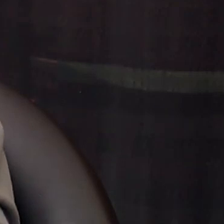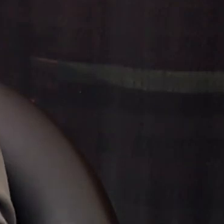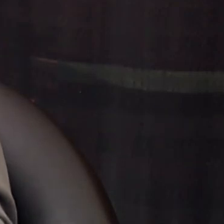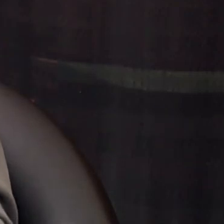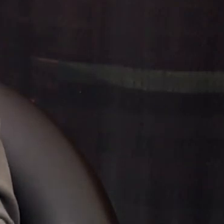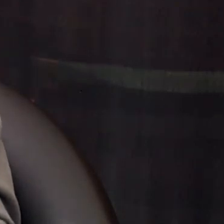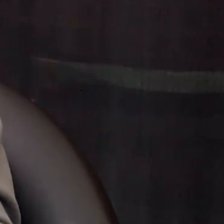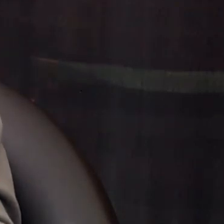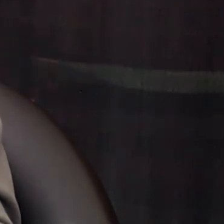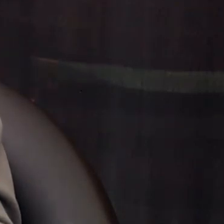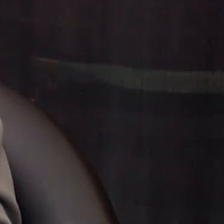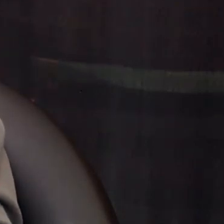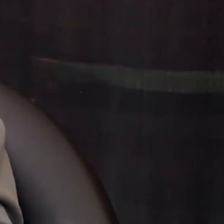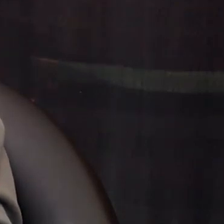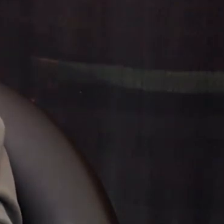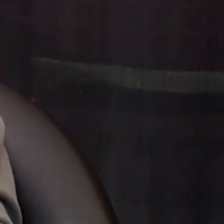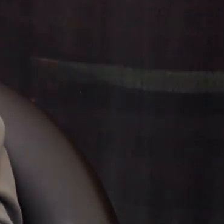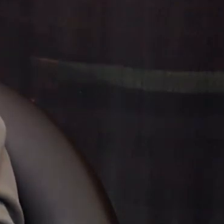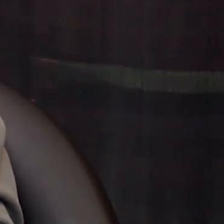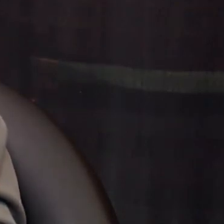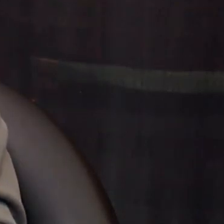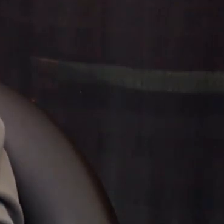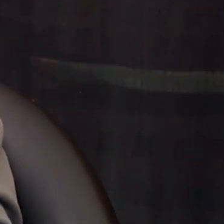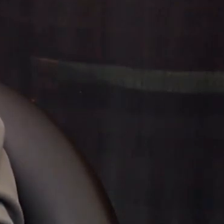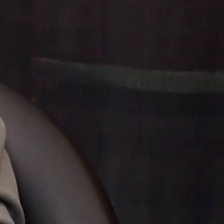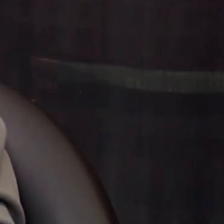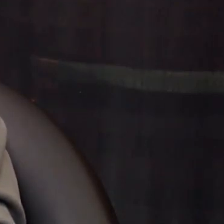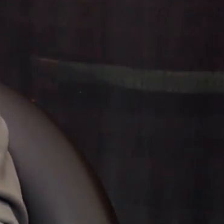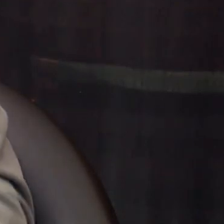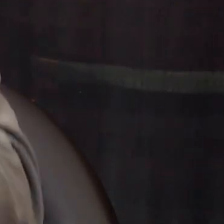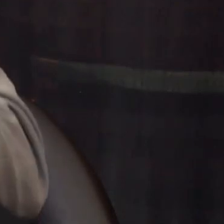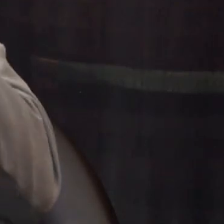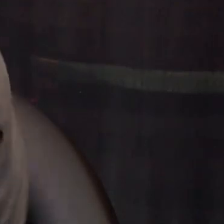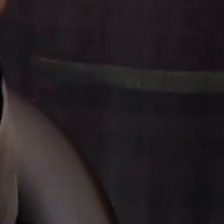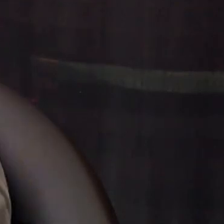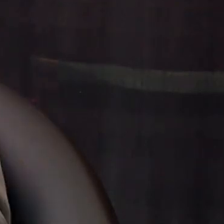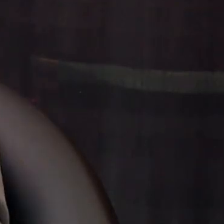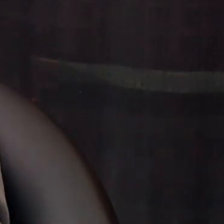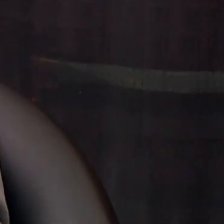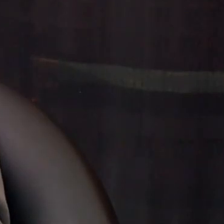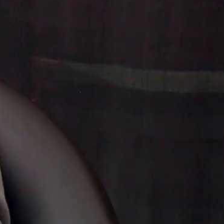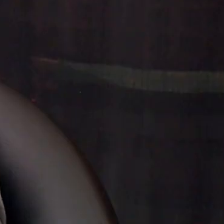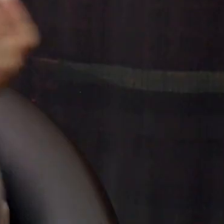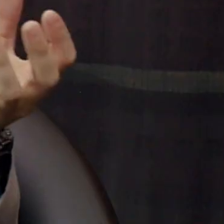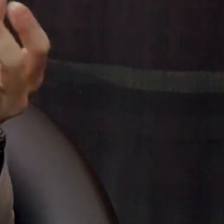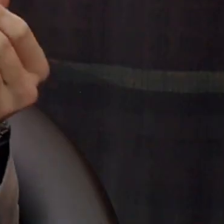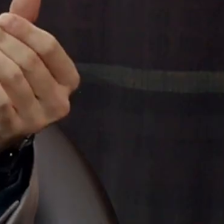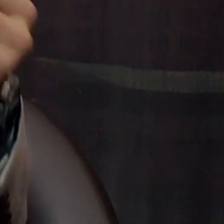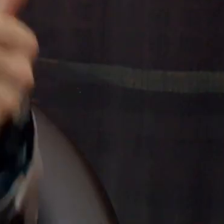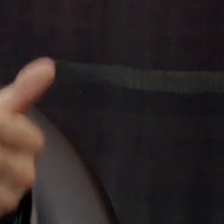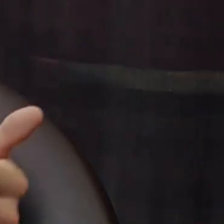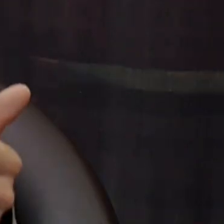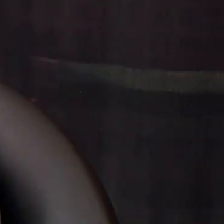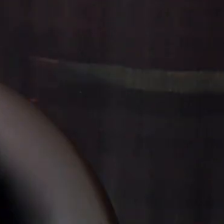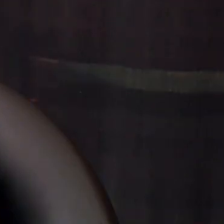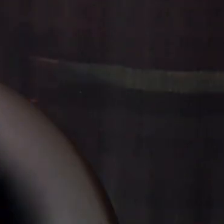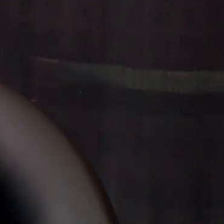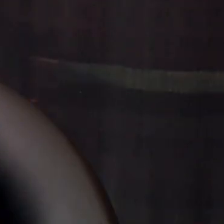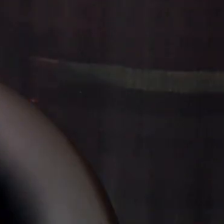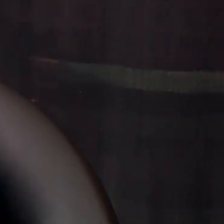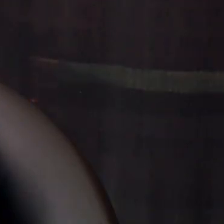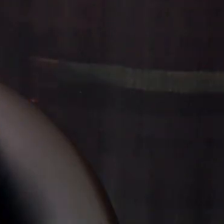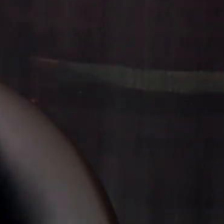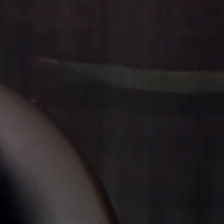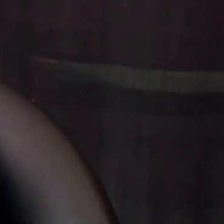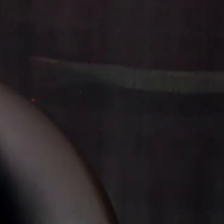geralmente quem é valorizado é quem tem palavra, é quem tem opinião forte, é quem realmente fala o que pensa. São, no ambiente corporativo, principalmente, líderes são pessoas que se impõem. Se impõem que eu